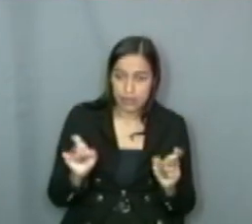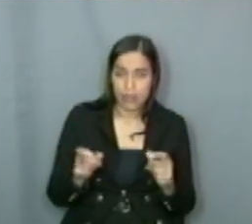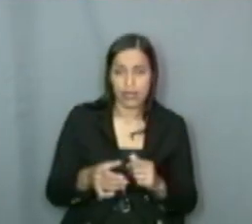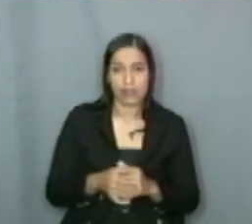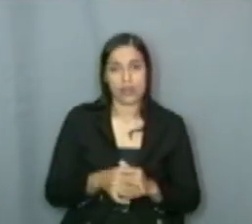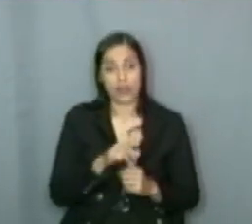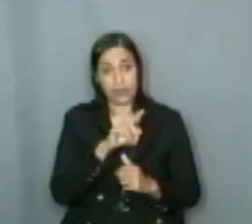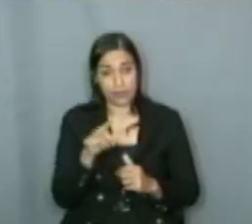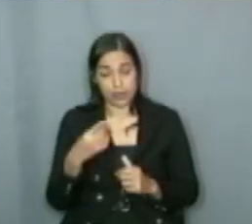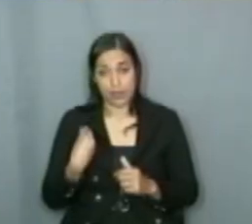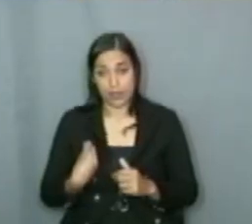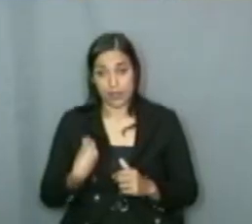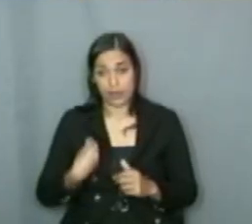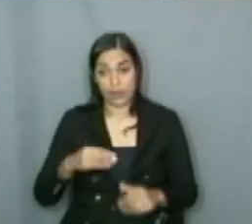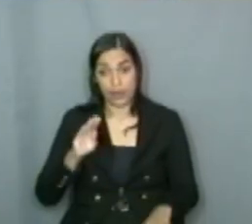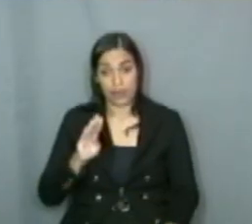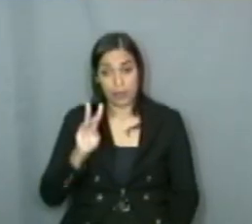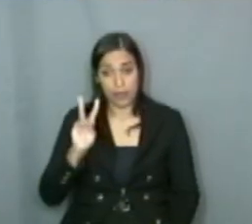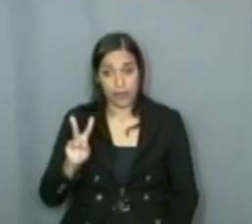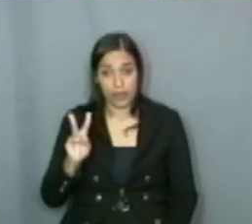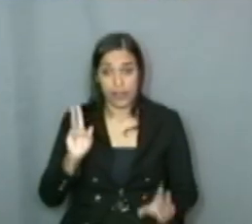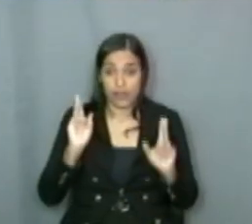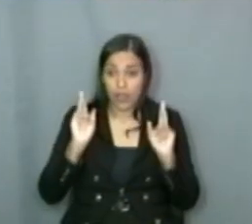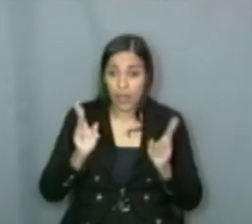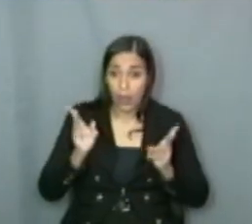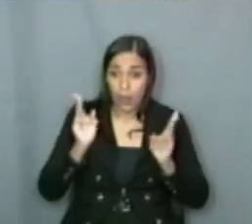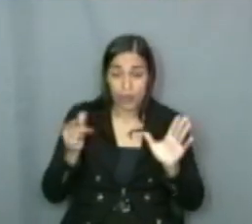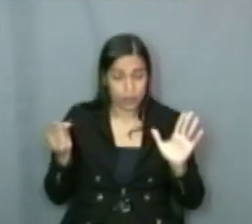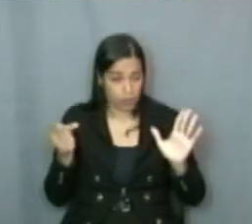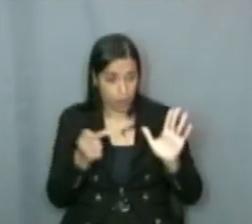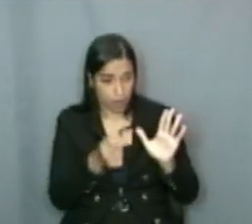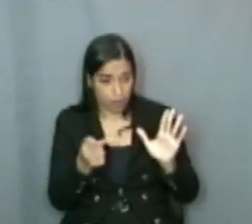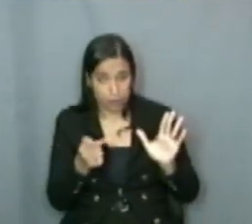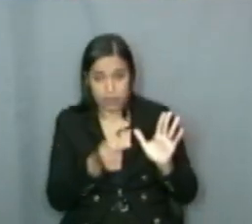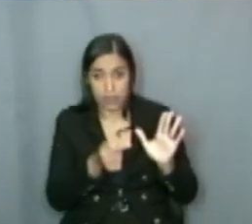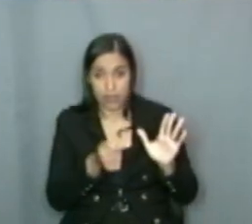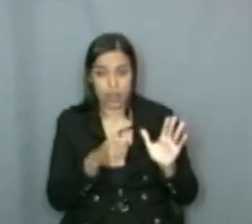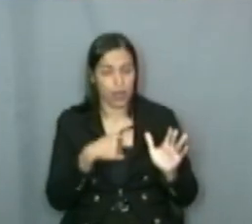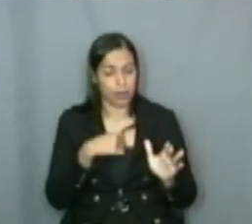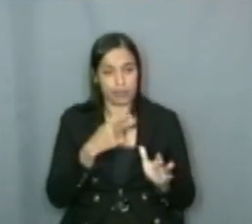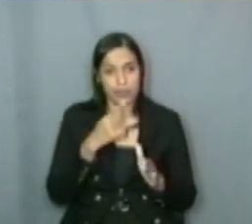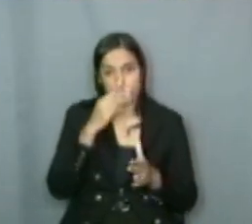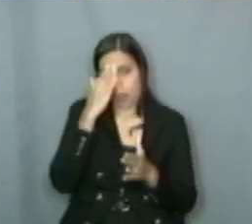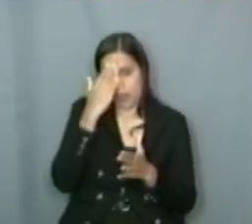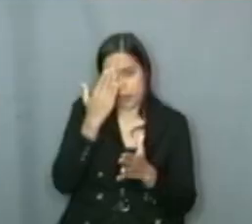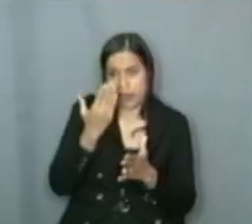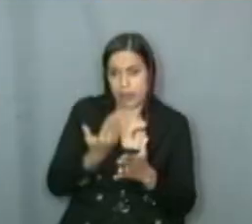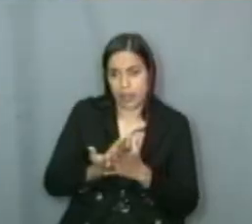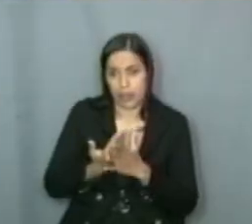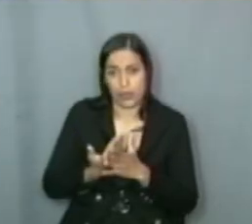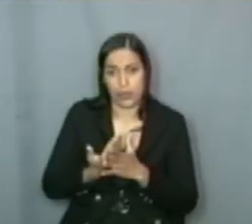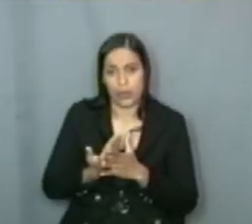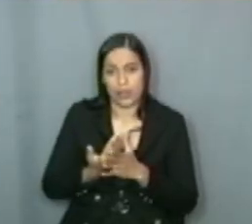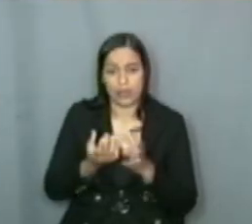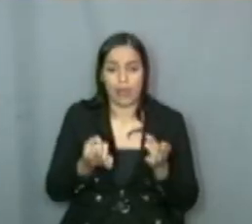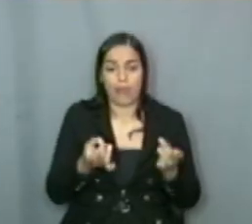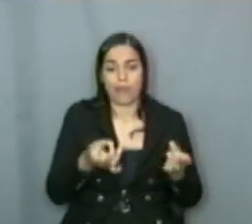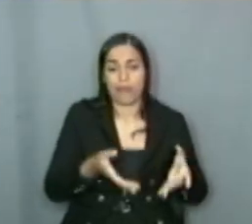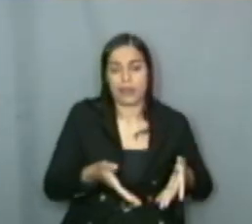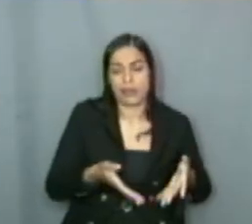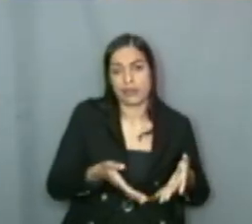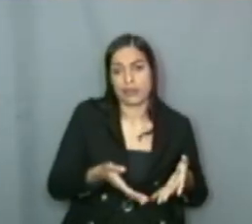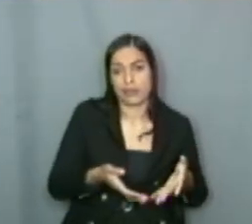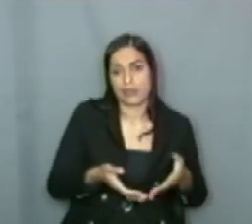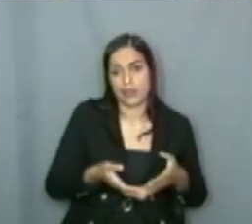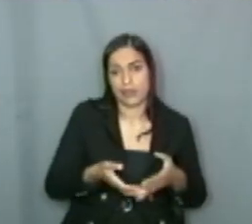Você que mora em Boa Viagem, você quer continuar desse jeito? Eu não acredito que depois de ser abandonado durante